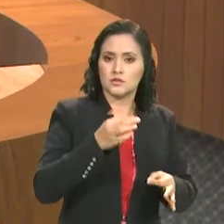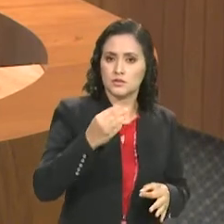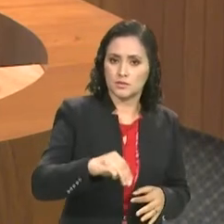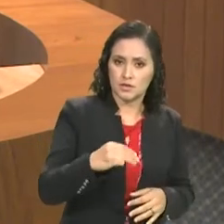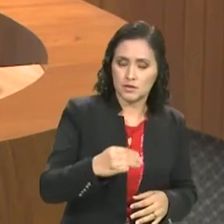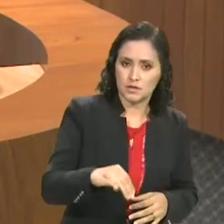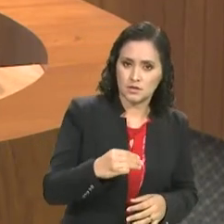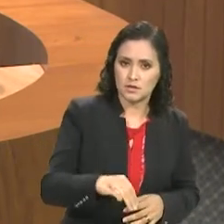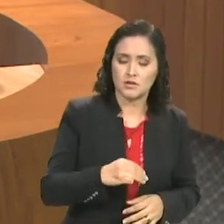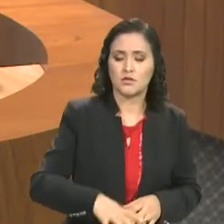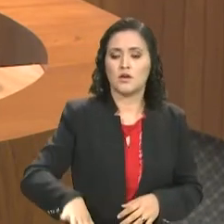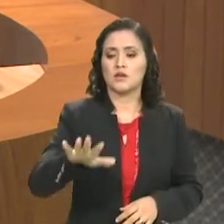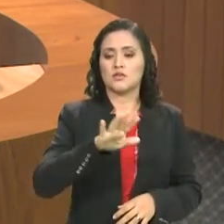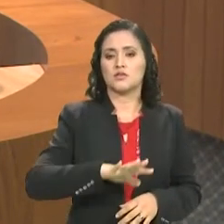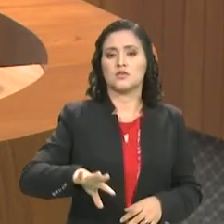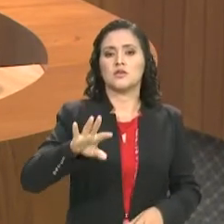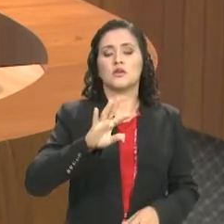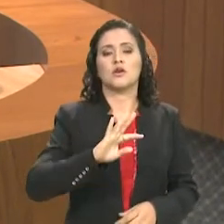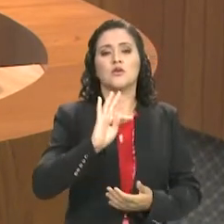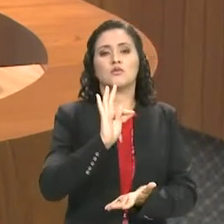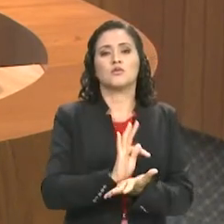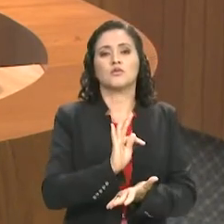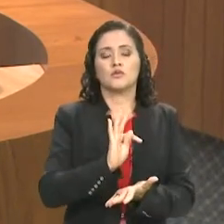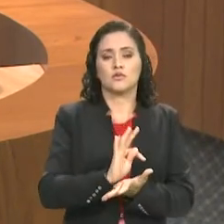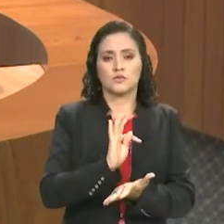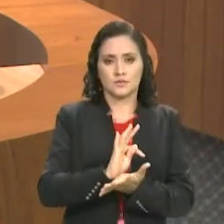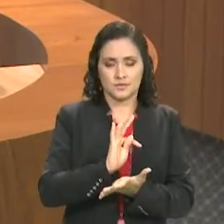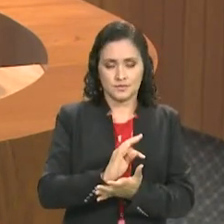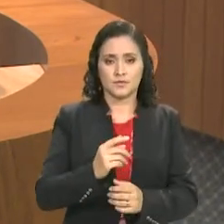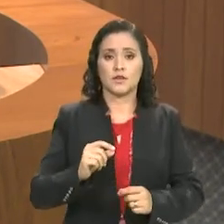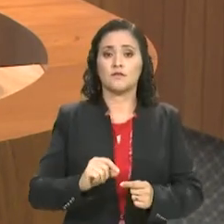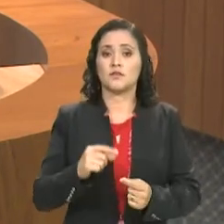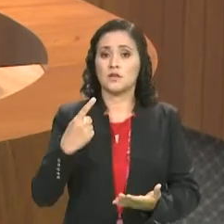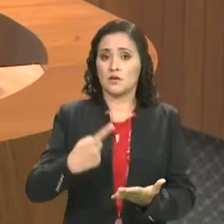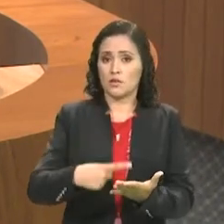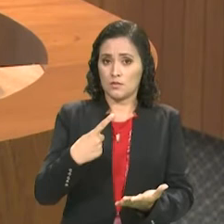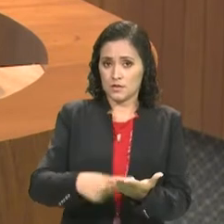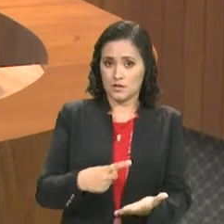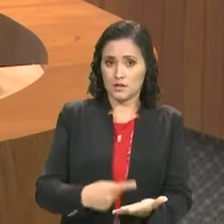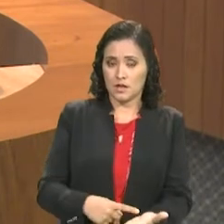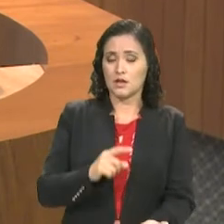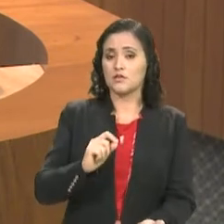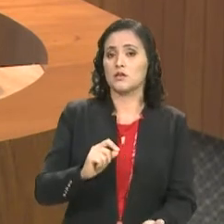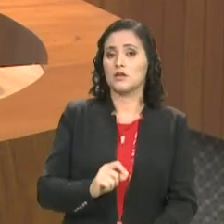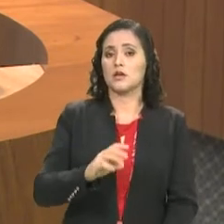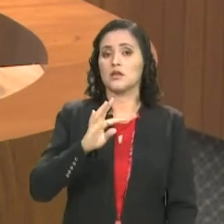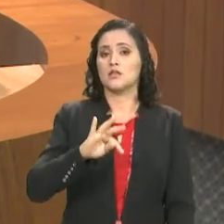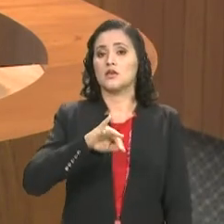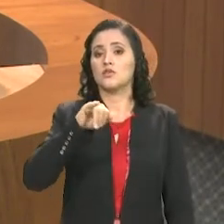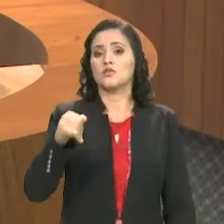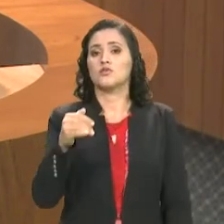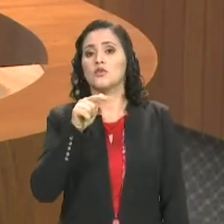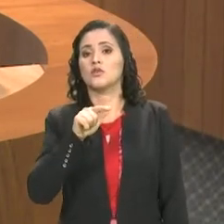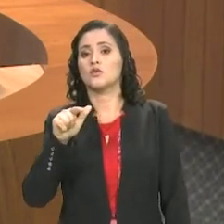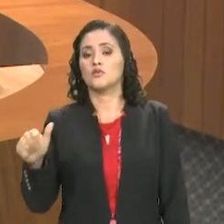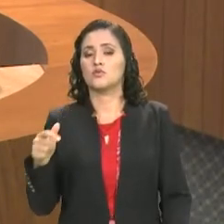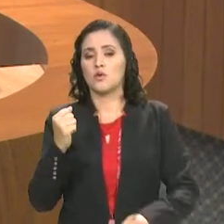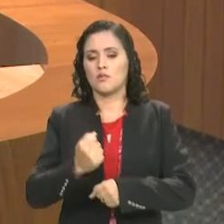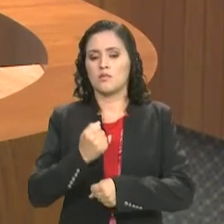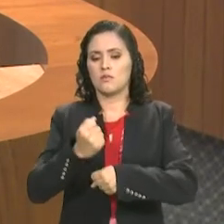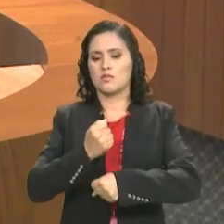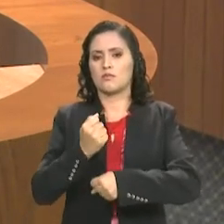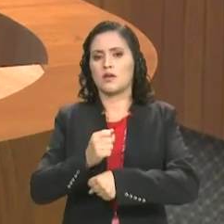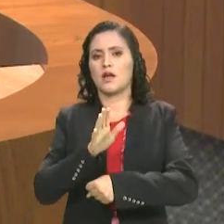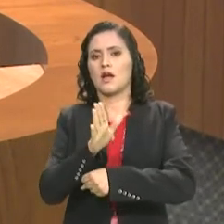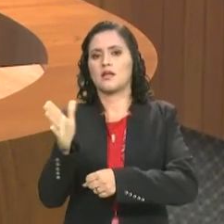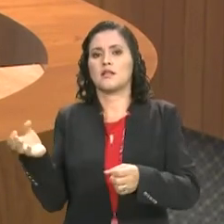foi deliberado um acordo aonde o Tribunal de Justiça vai prosseguir com a obra até a sua conclusão. Agora, muito